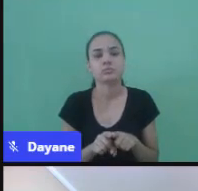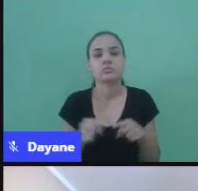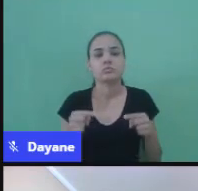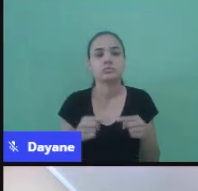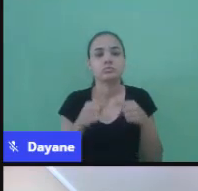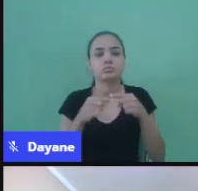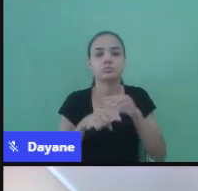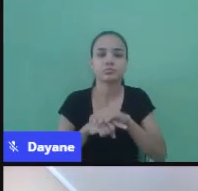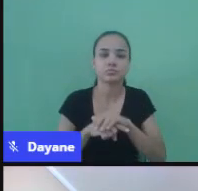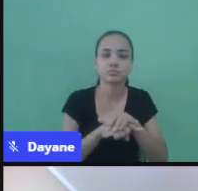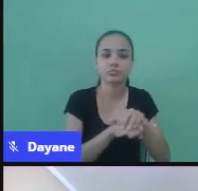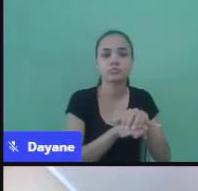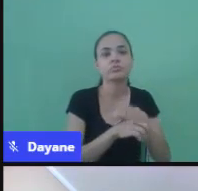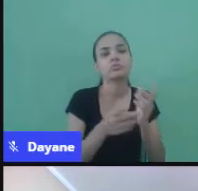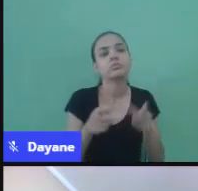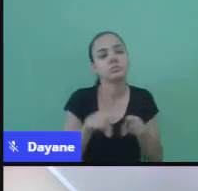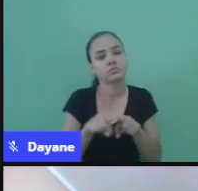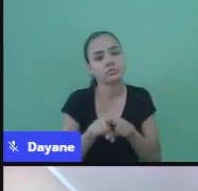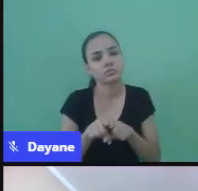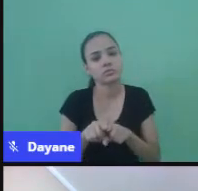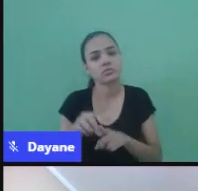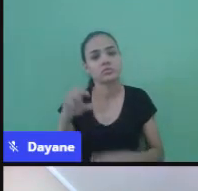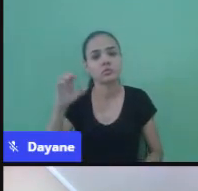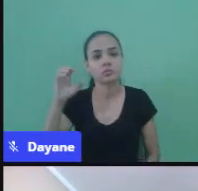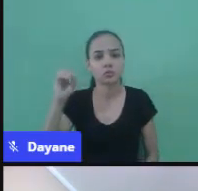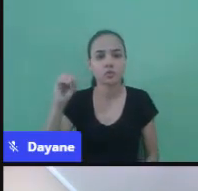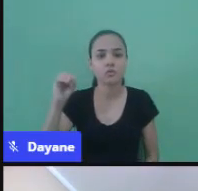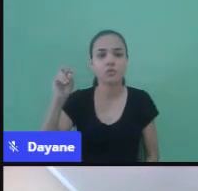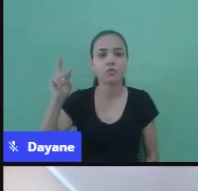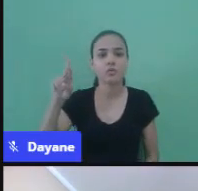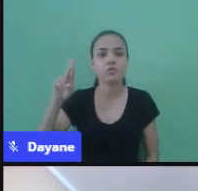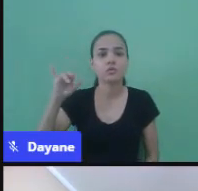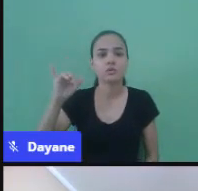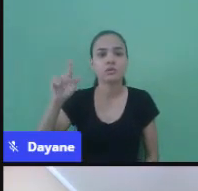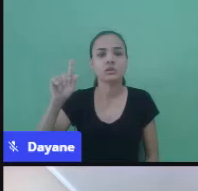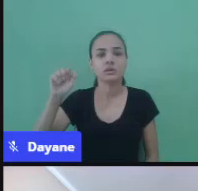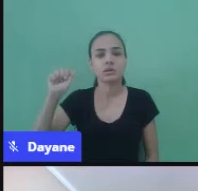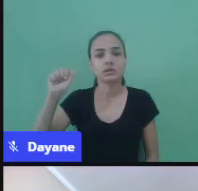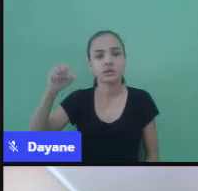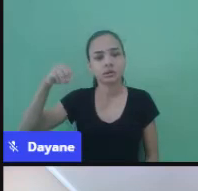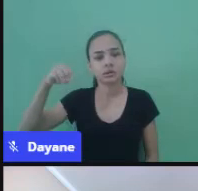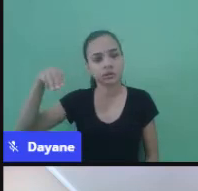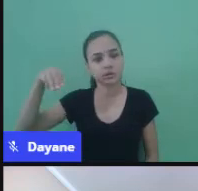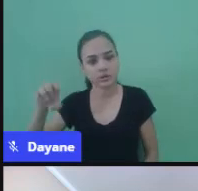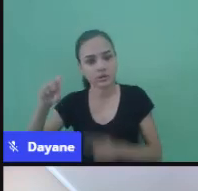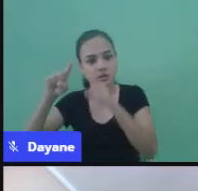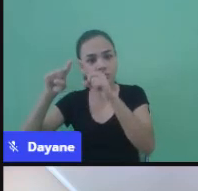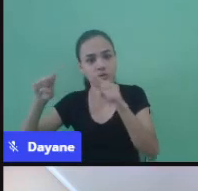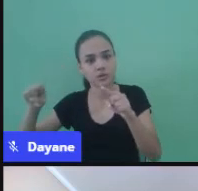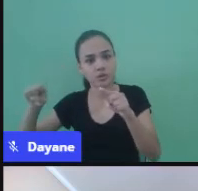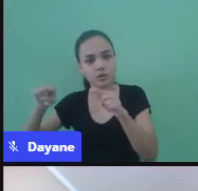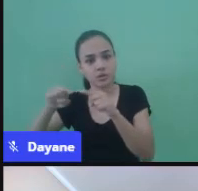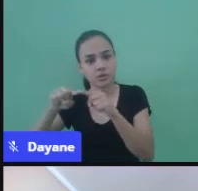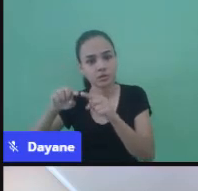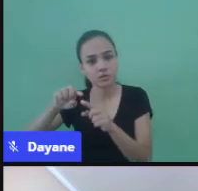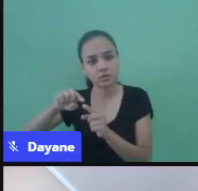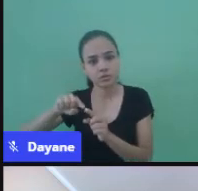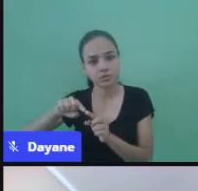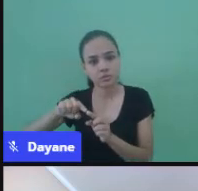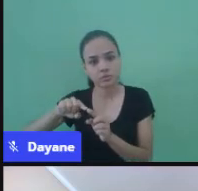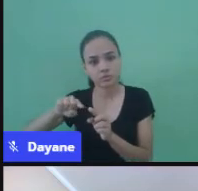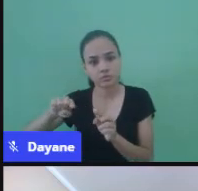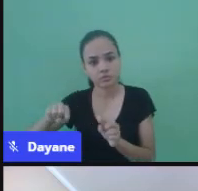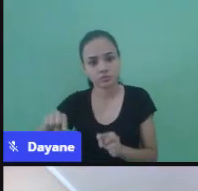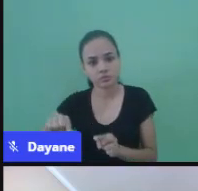também envolve o origami. Essa atividade 2 aí, diferente da atividade do tatu, ela